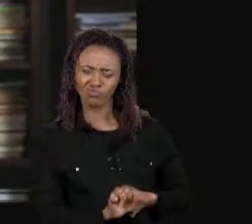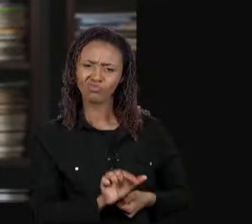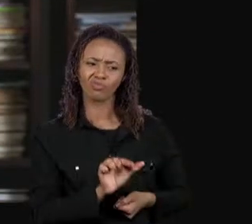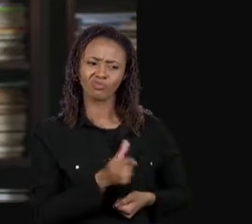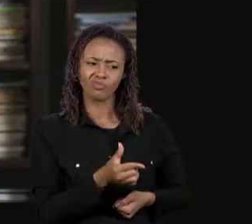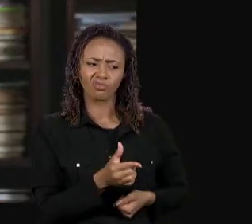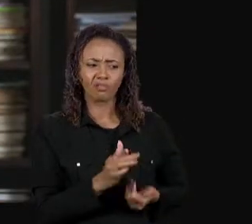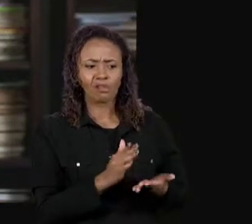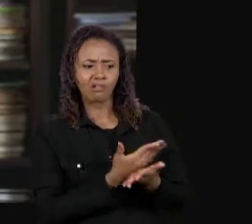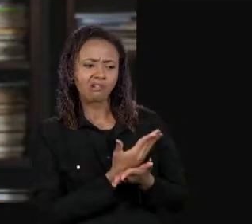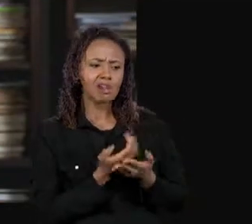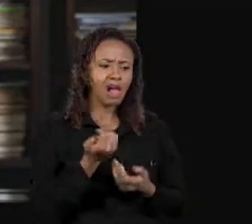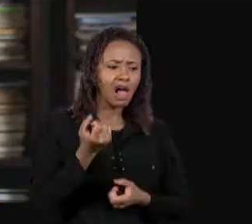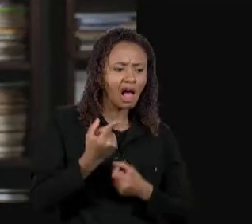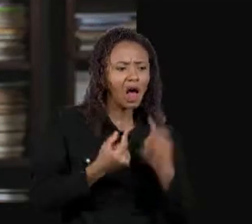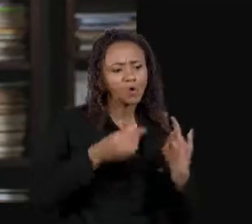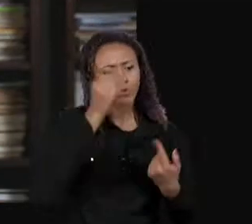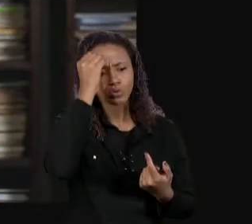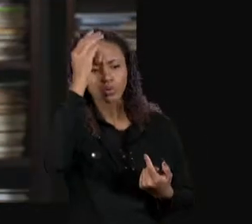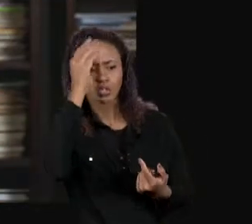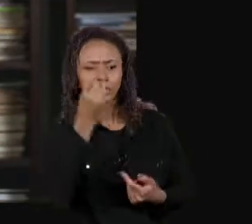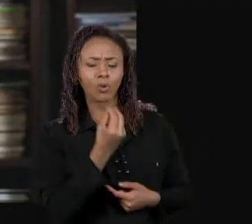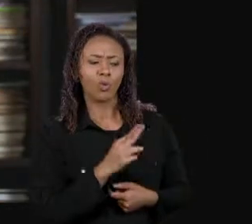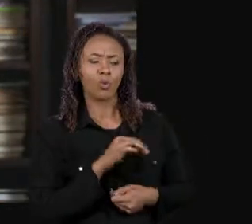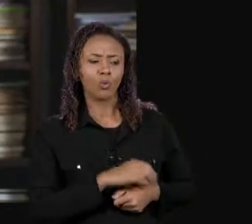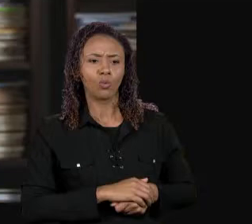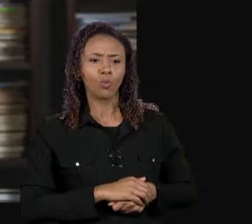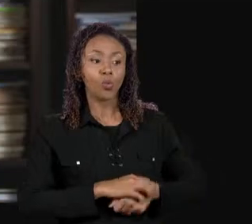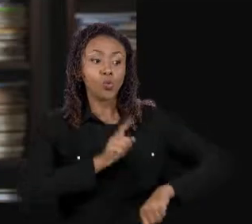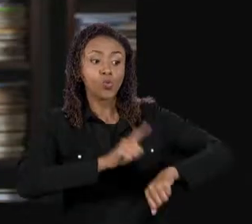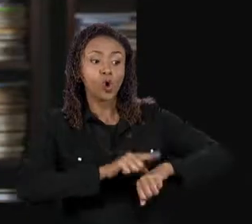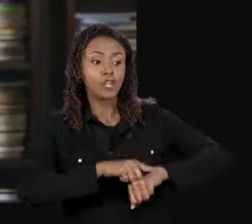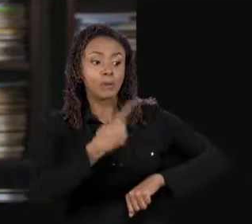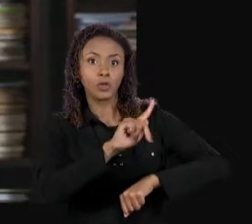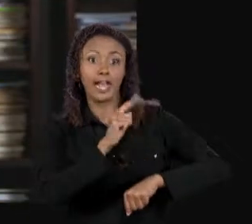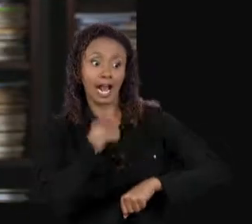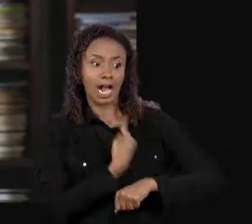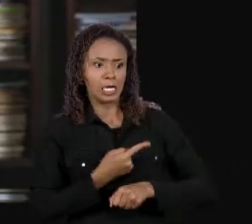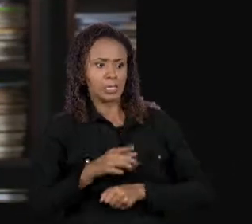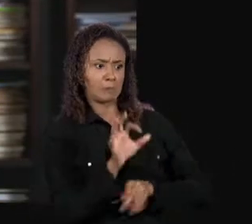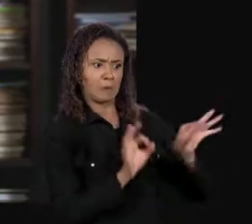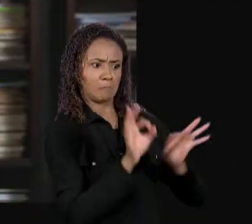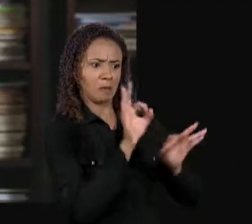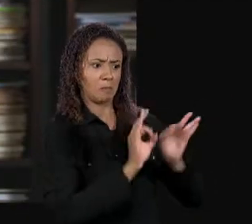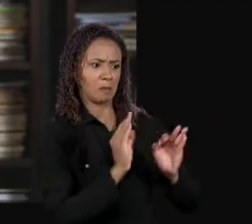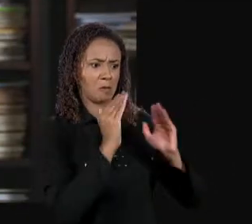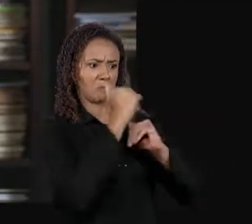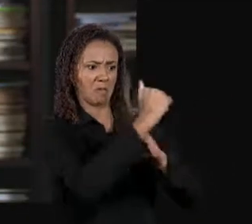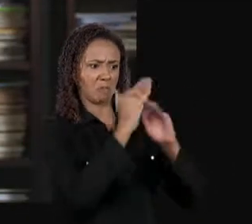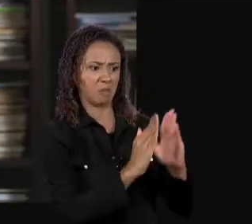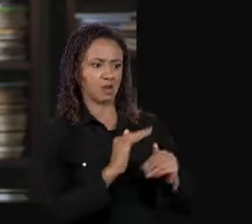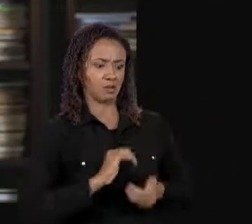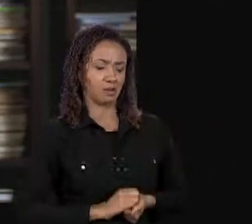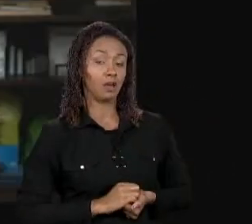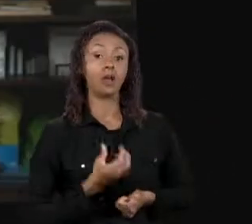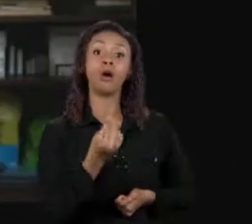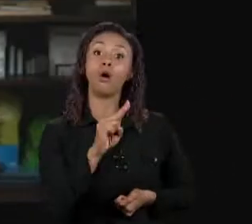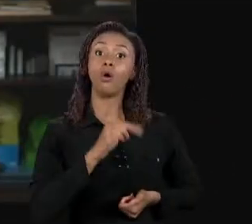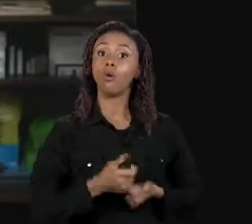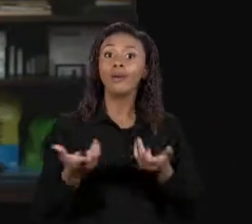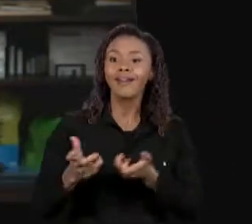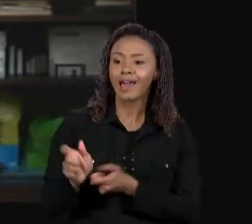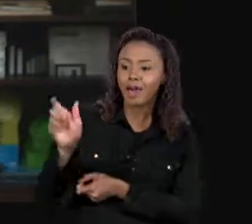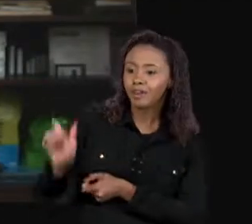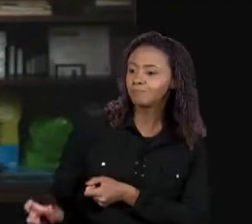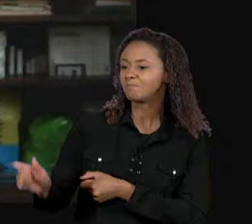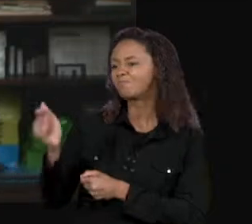têm o seu ritmo completamente, né, definido, ou nós queremos sujeitos criativos, né, que se expressem. A ideia